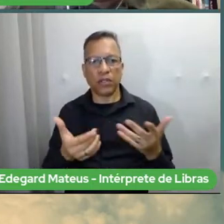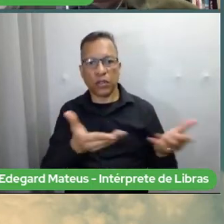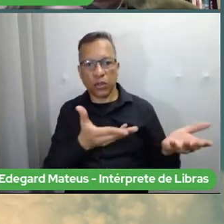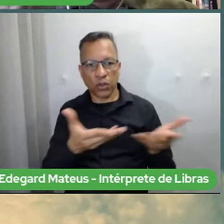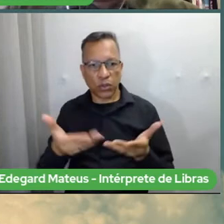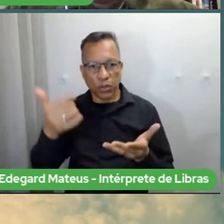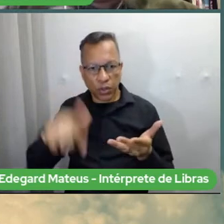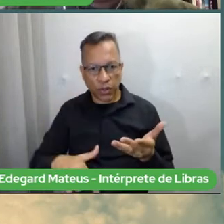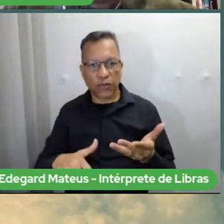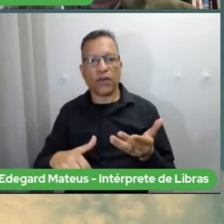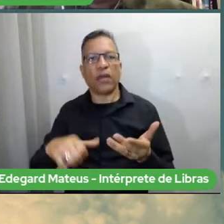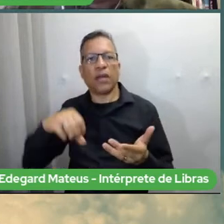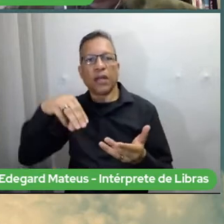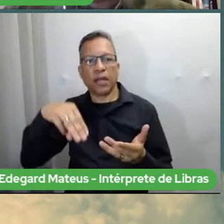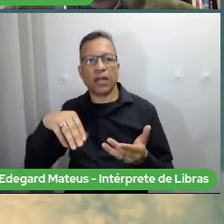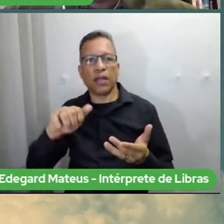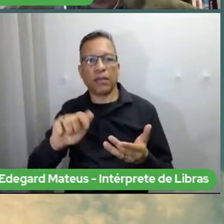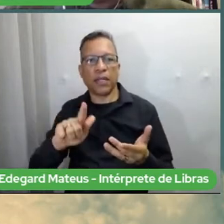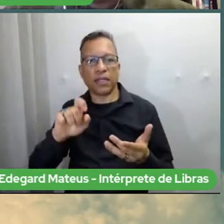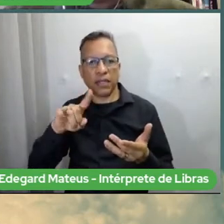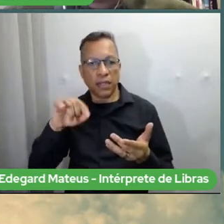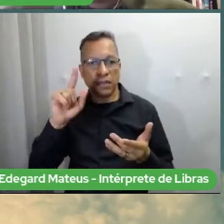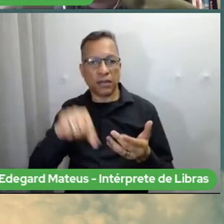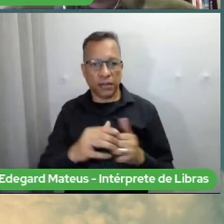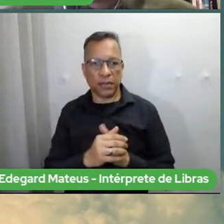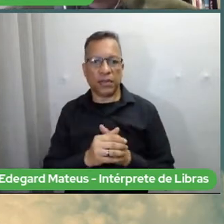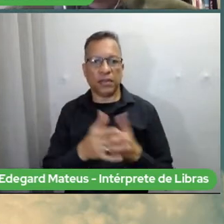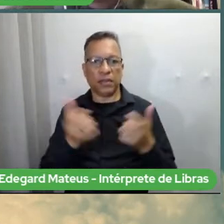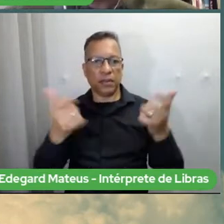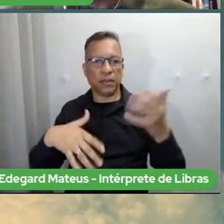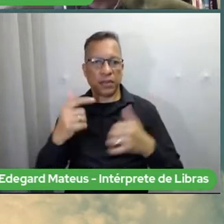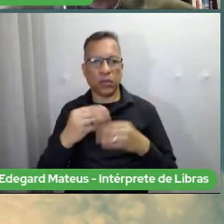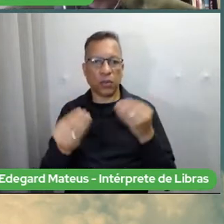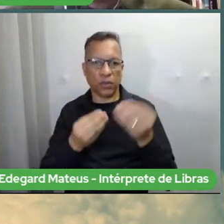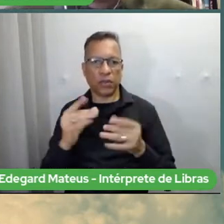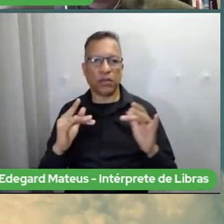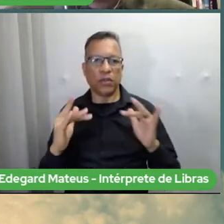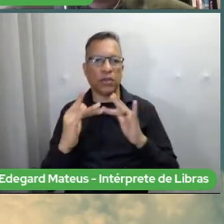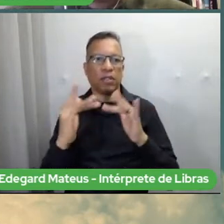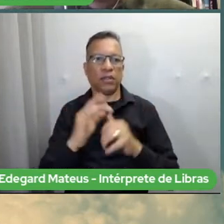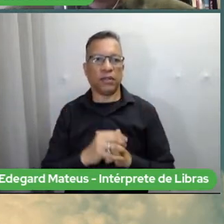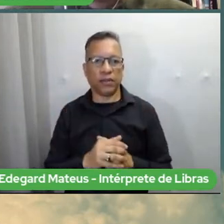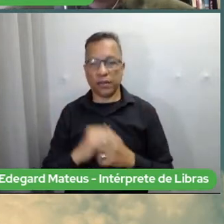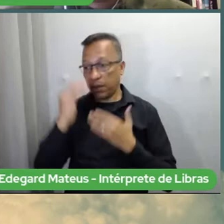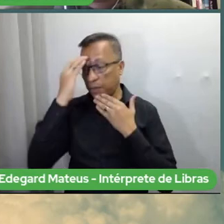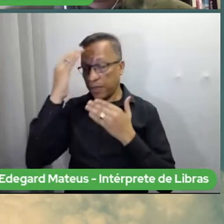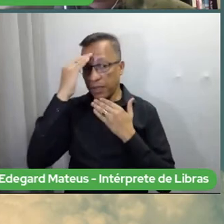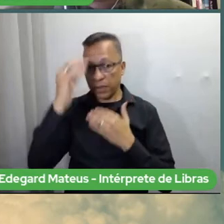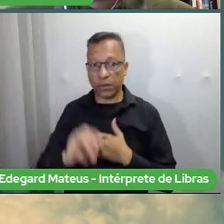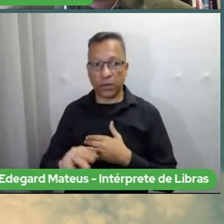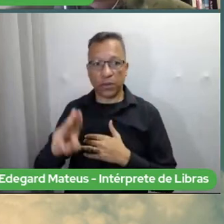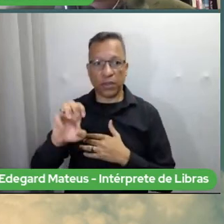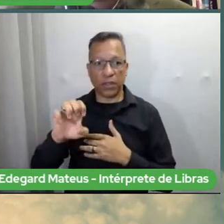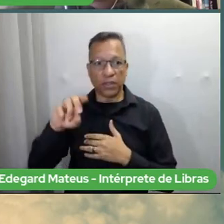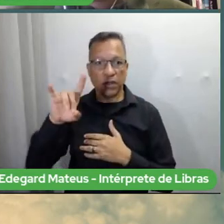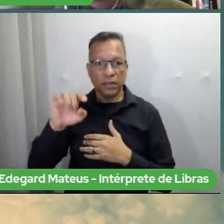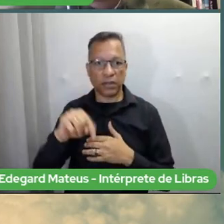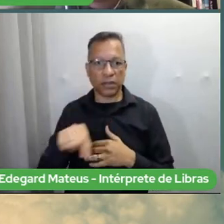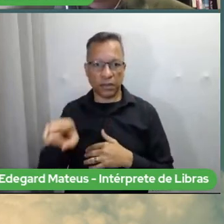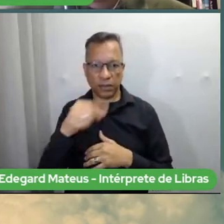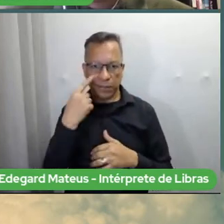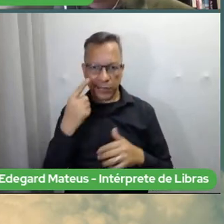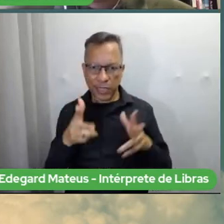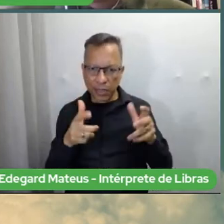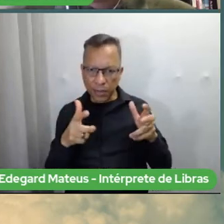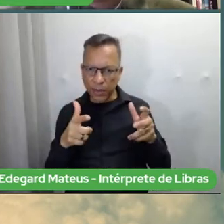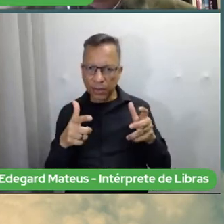um pouquinho de como é que a gente se conecta, então, o Data Mesh com agilidade. Obrigada, Wendel. A gente viu aí que não tem como